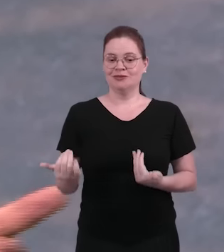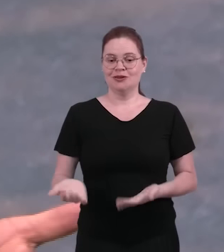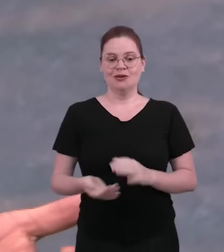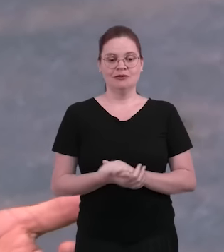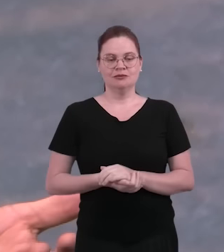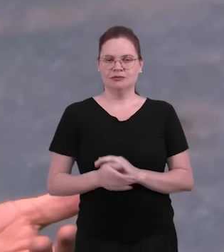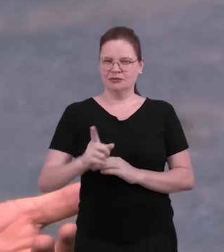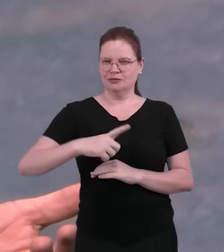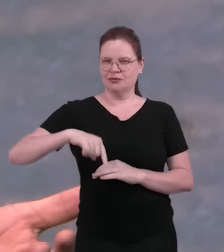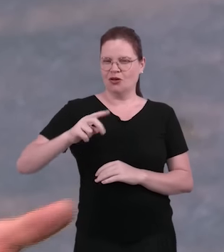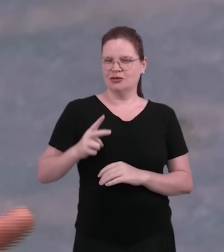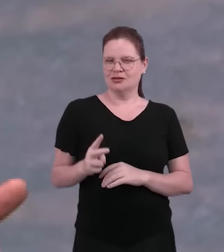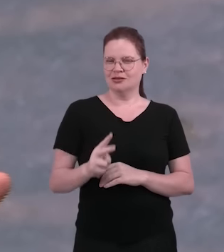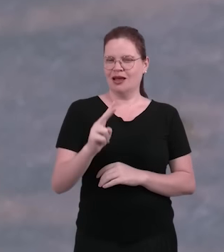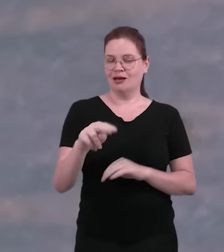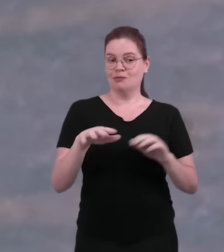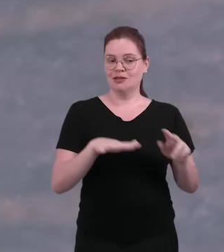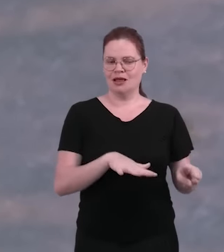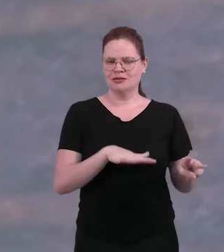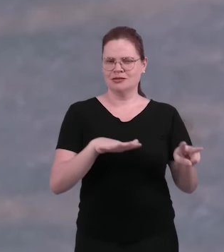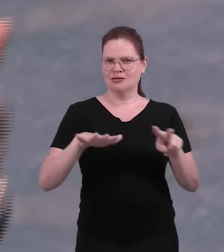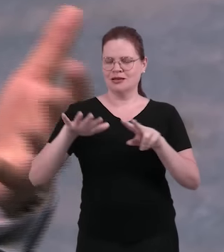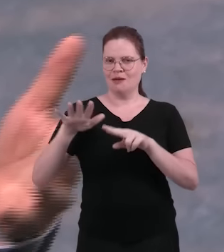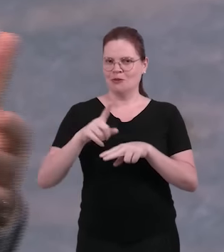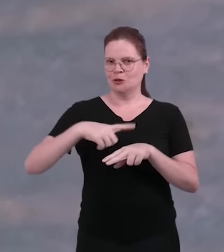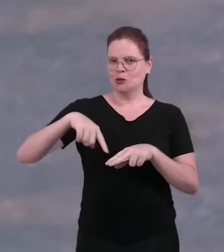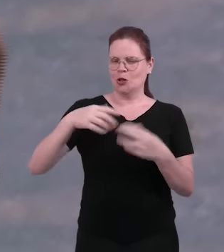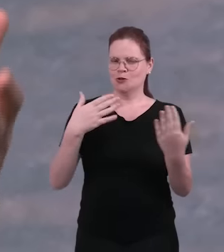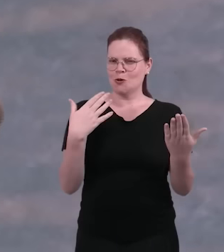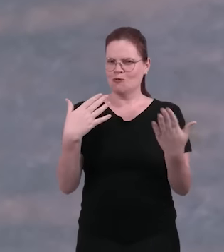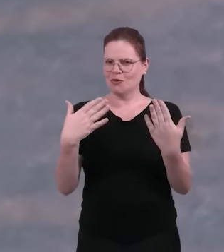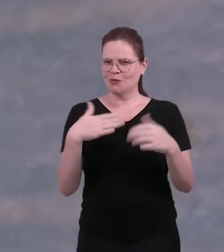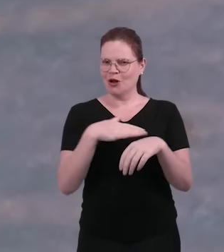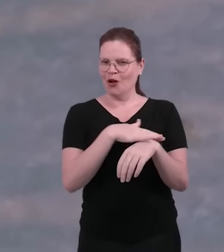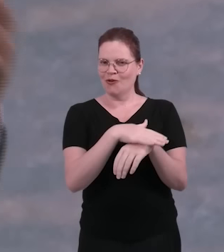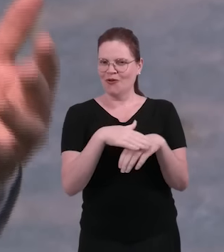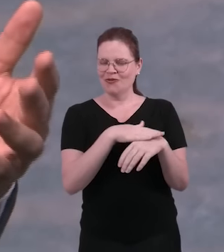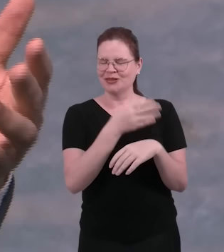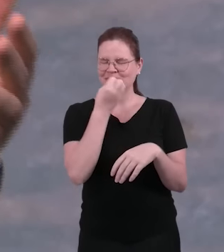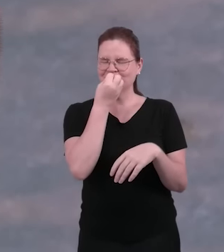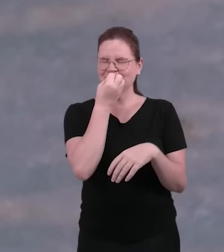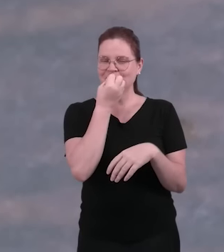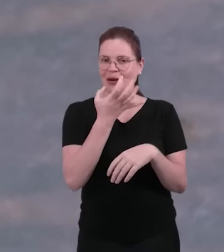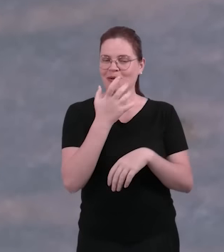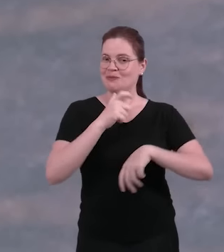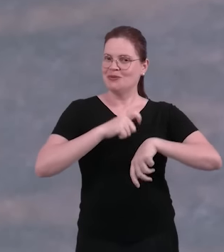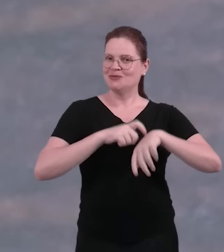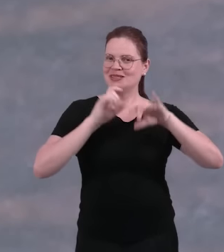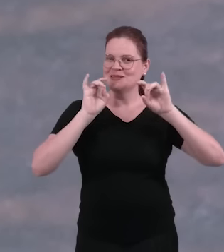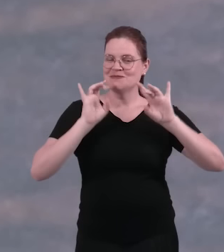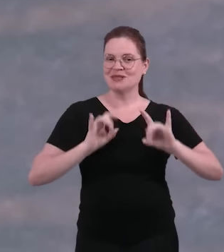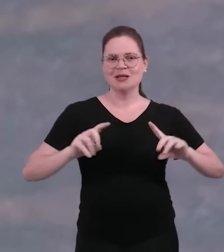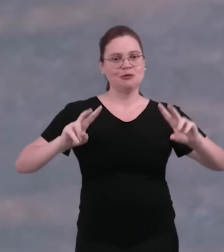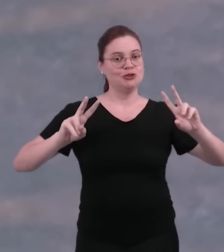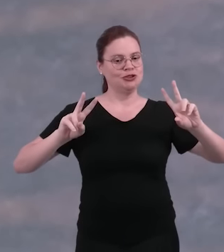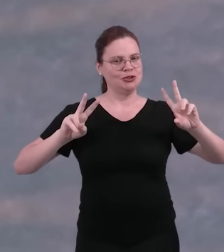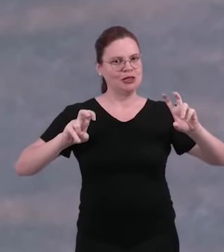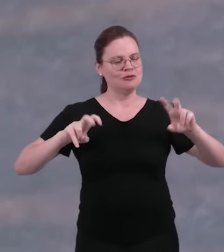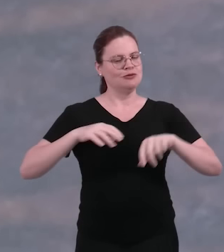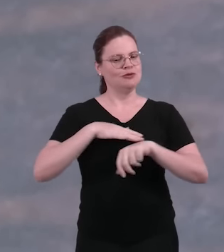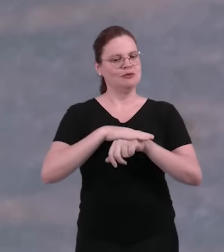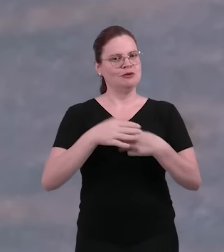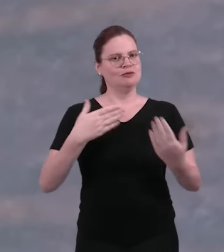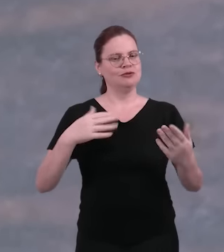Esse encontro semanal, esse momento gostoso que a gente tem para tratar de assuntos que tanto podem ser de